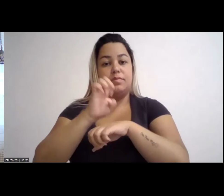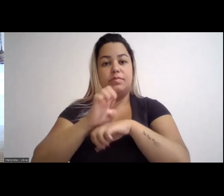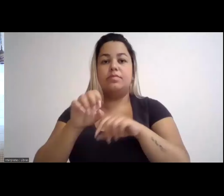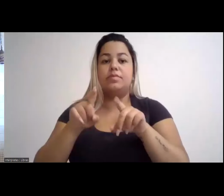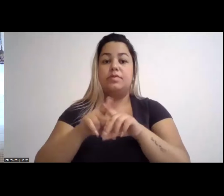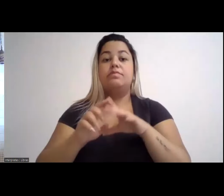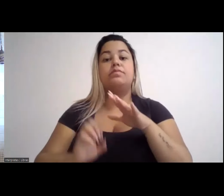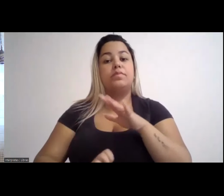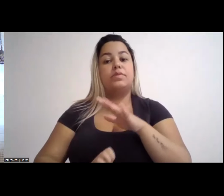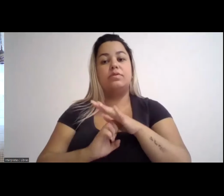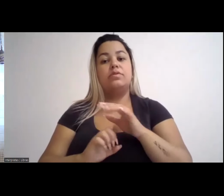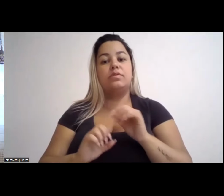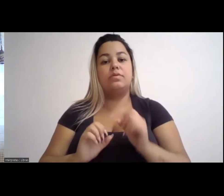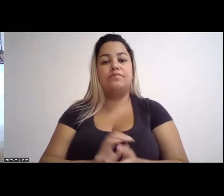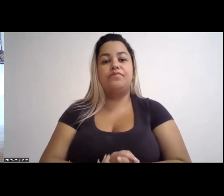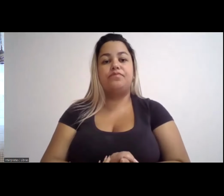empreendedor.